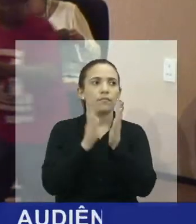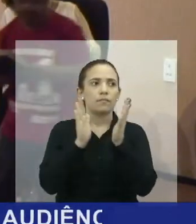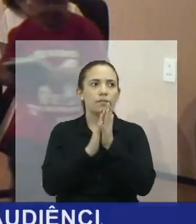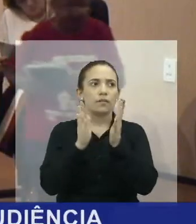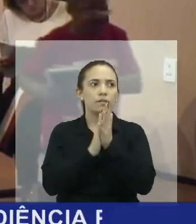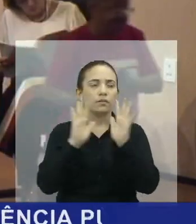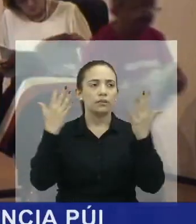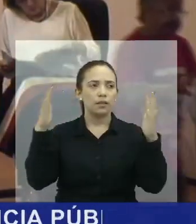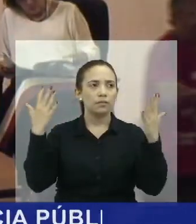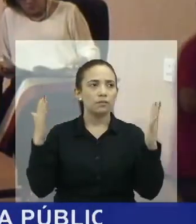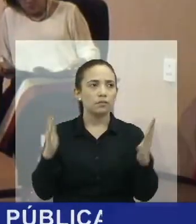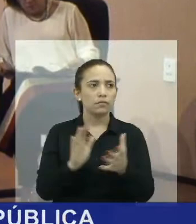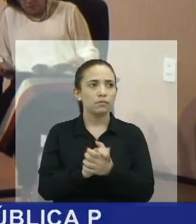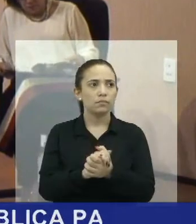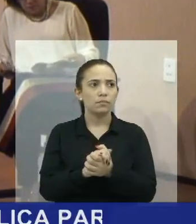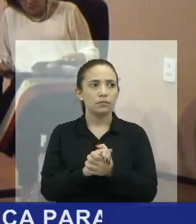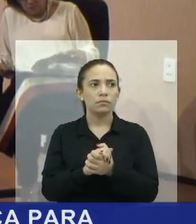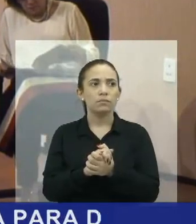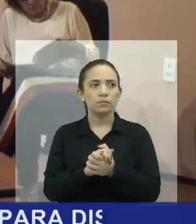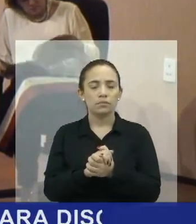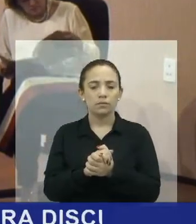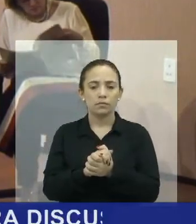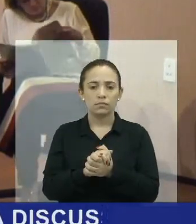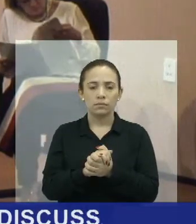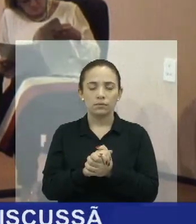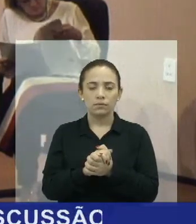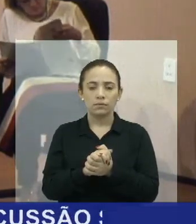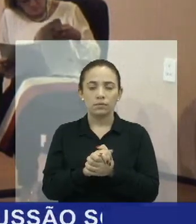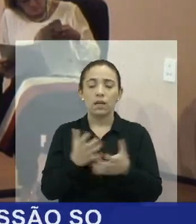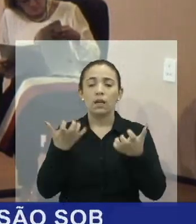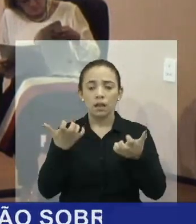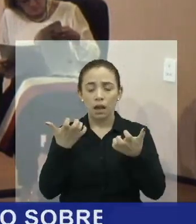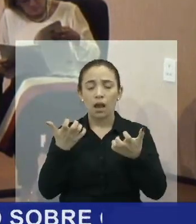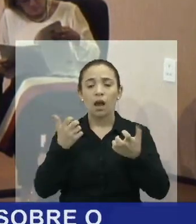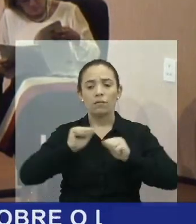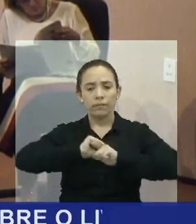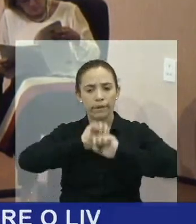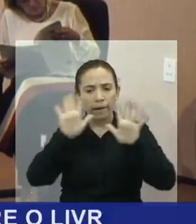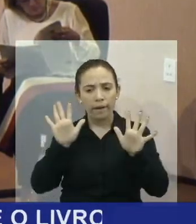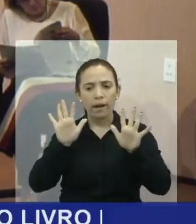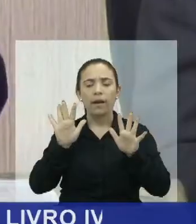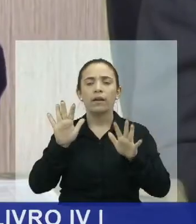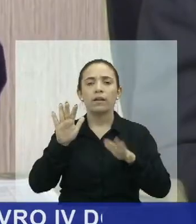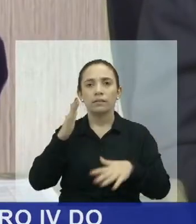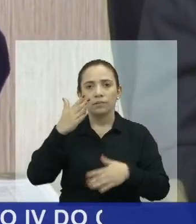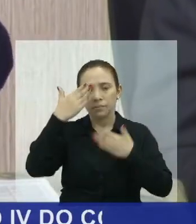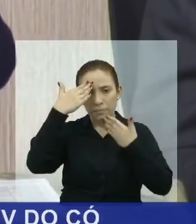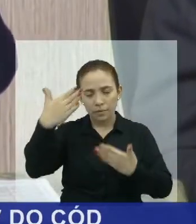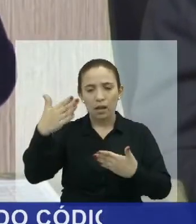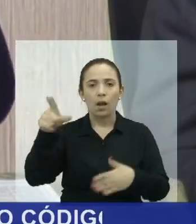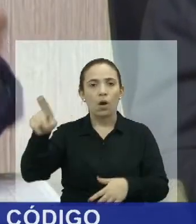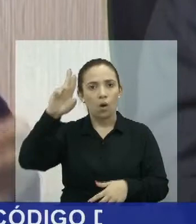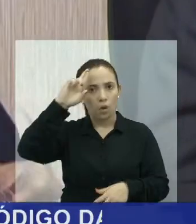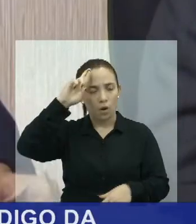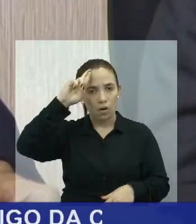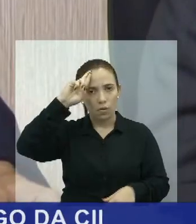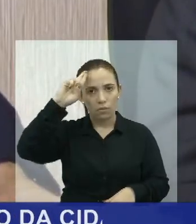Muito obrigado, Rubinho. Assim, eu queria esclarecer, agradecendo aqui as intervenções do